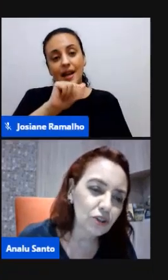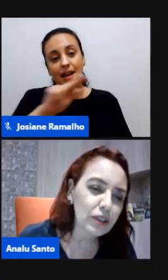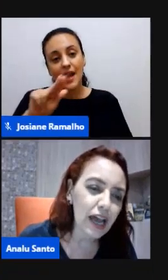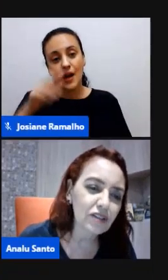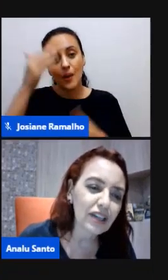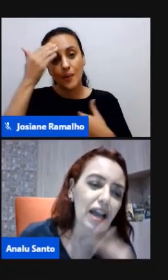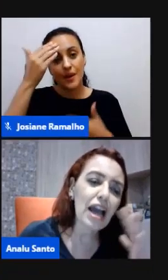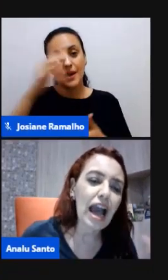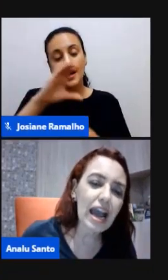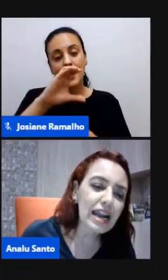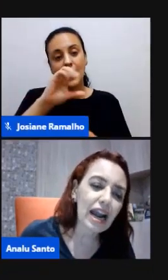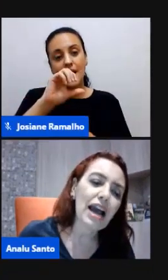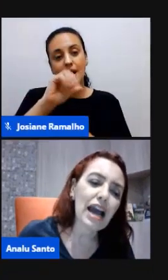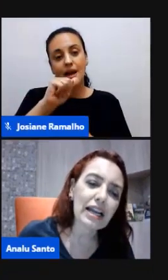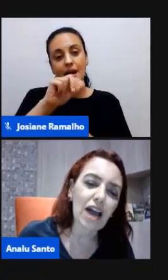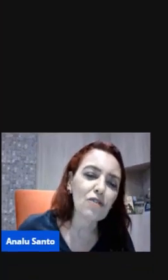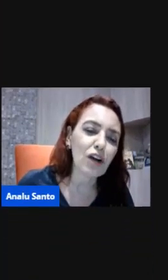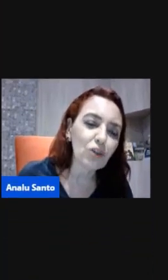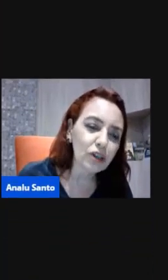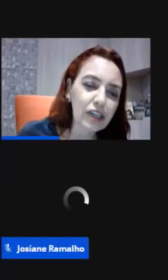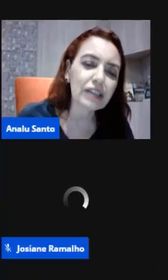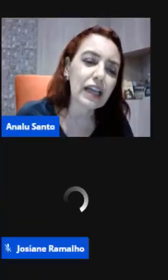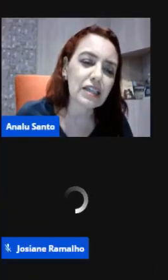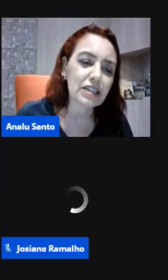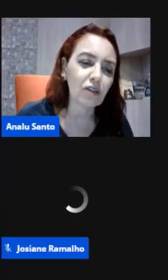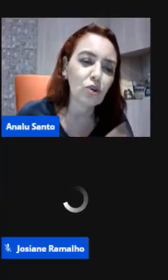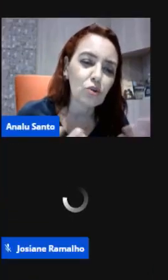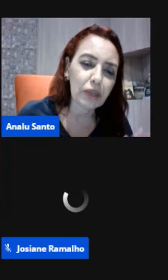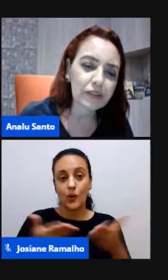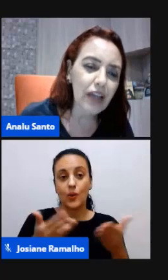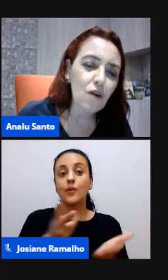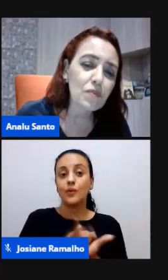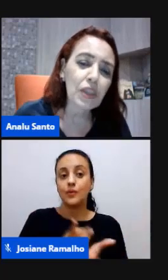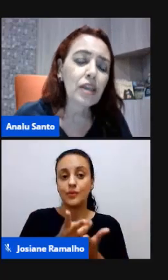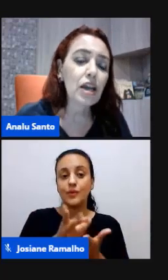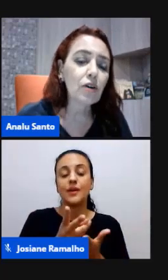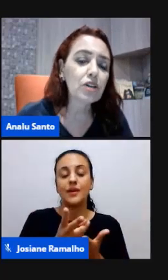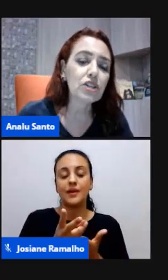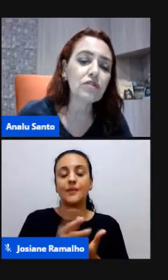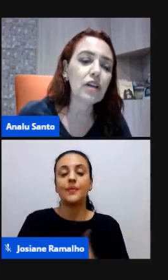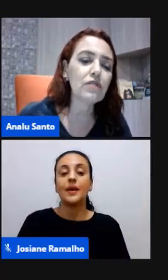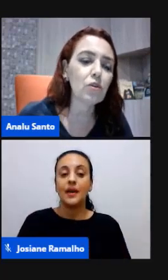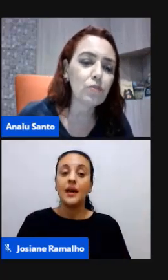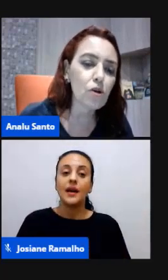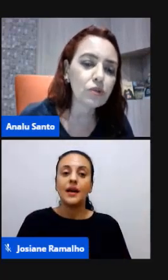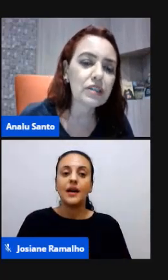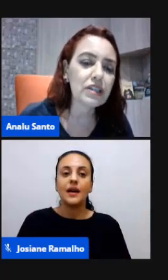dar continuidade, né? A Cláudia falou da questão documental